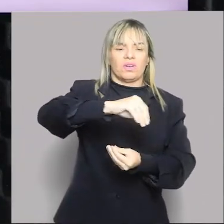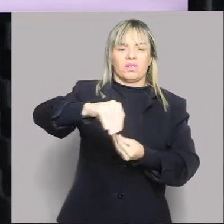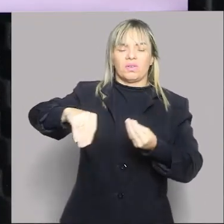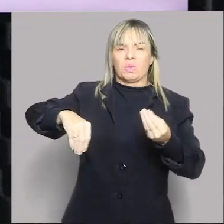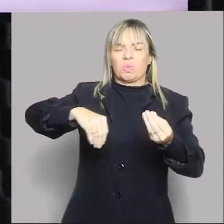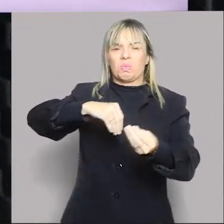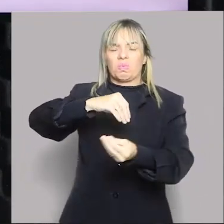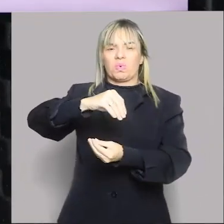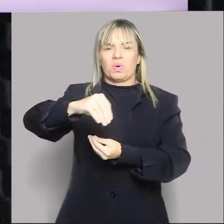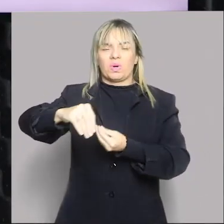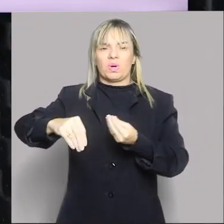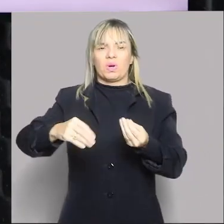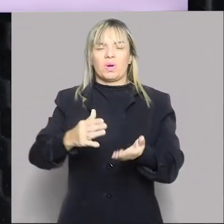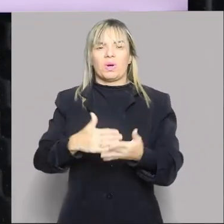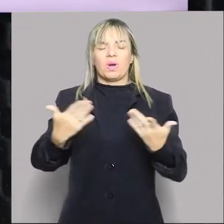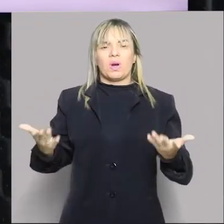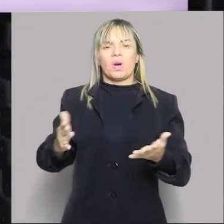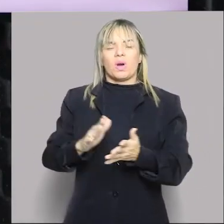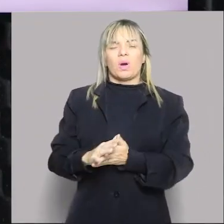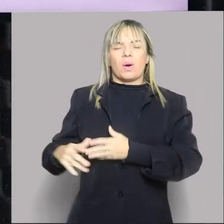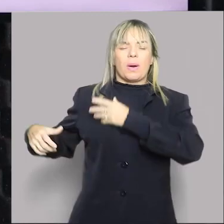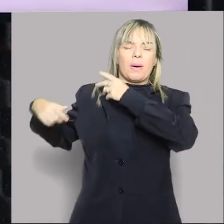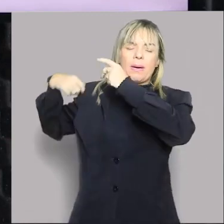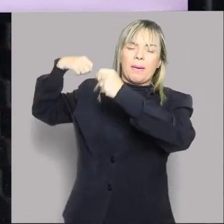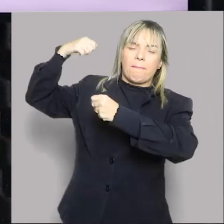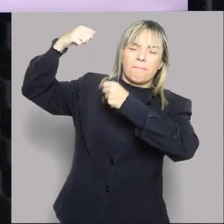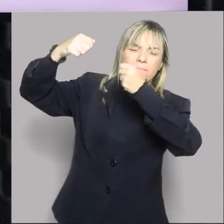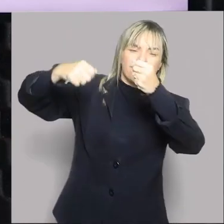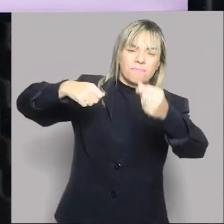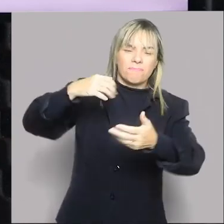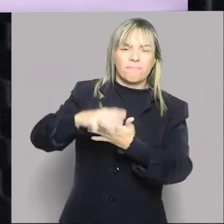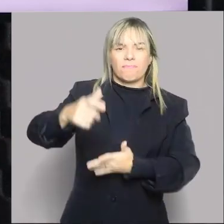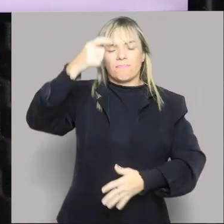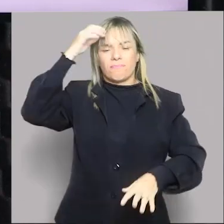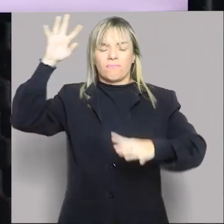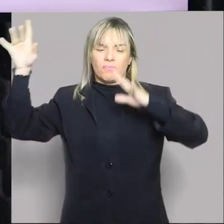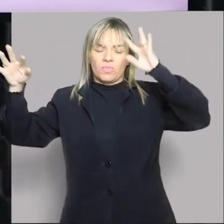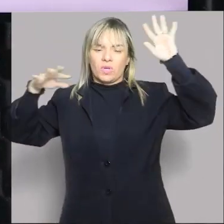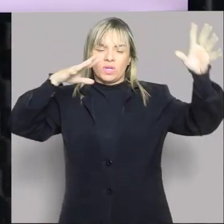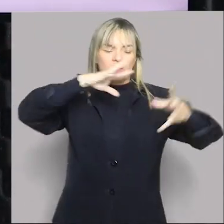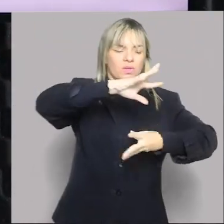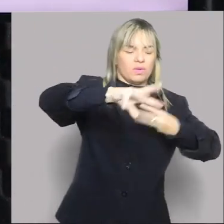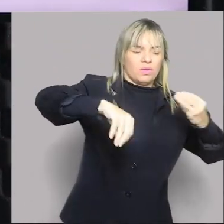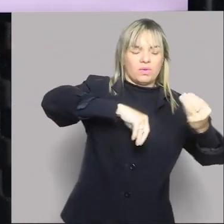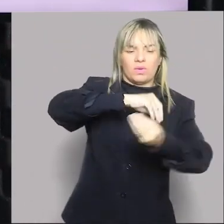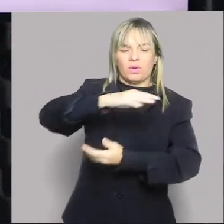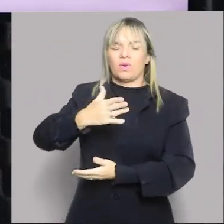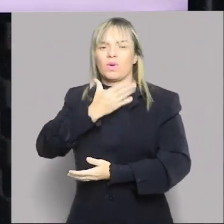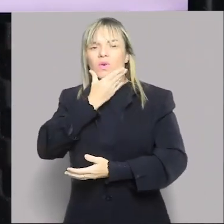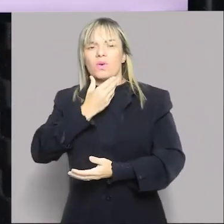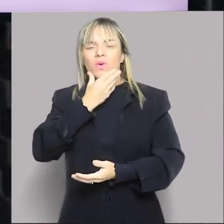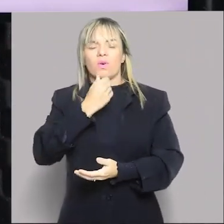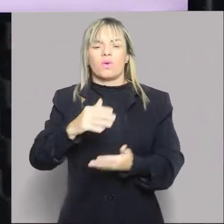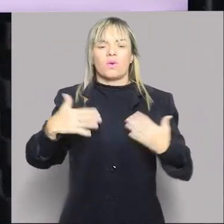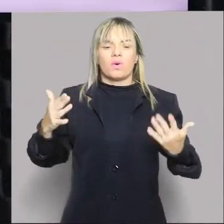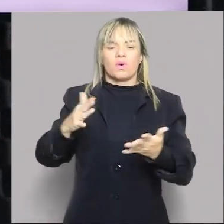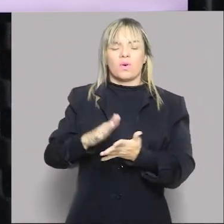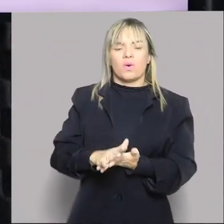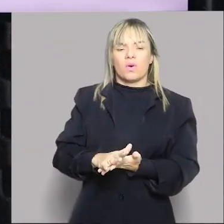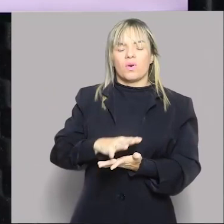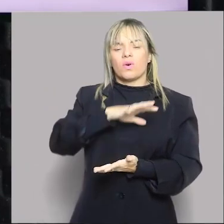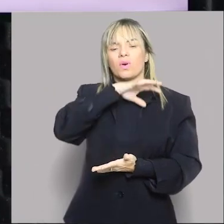antropozoomórfico, fazendo parte do nosso imaginário, que podem se misturar tanto no mundo animal quanto no mundo. Será que seria isso o nosso